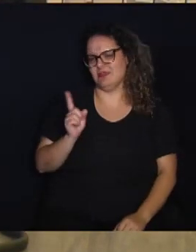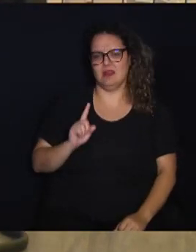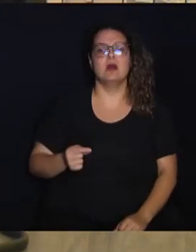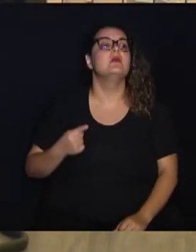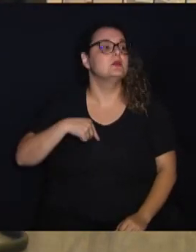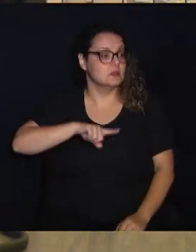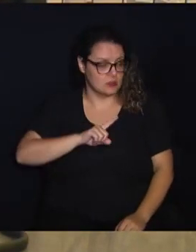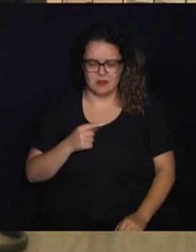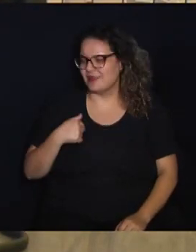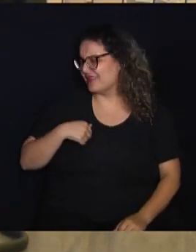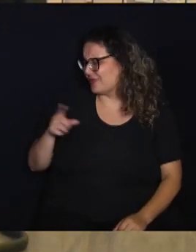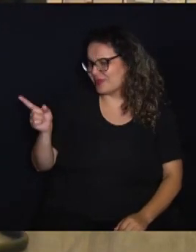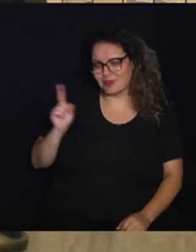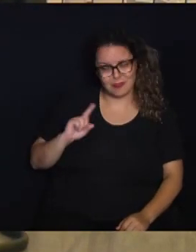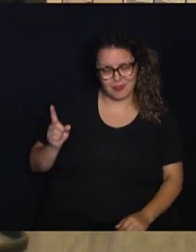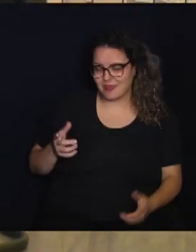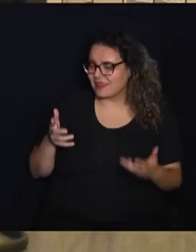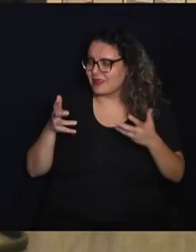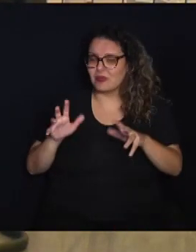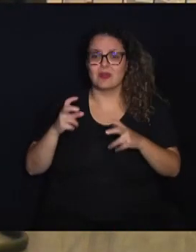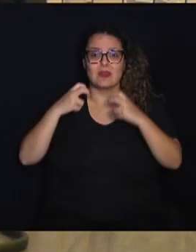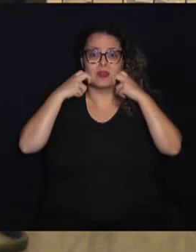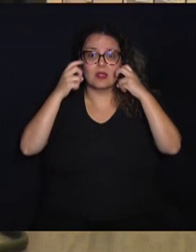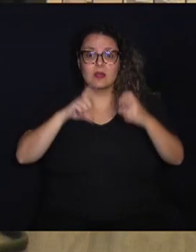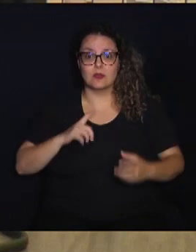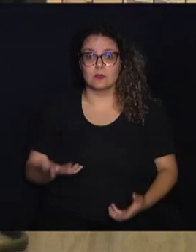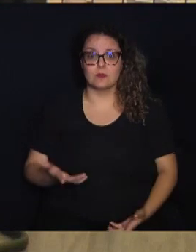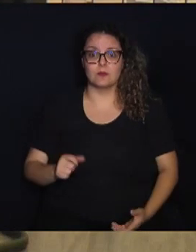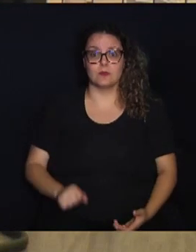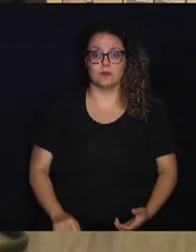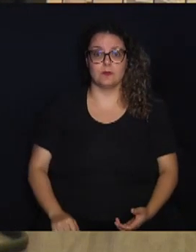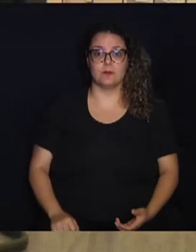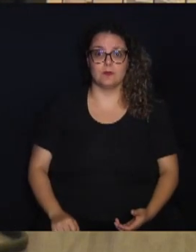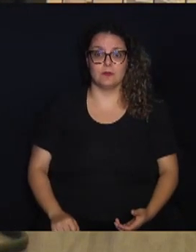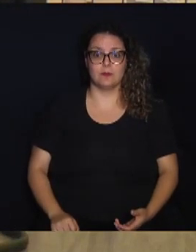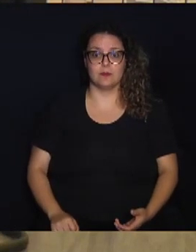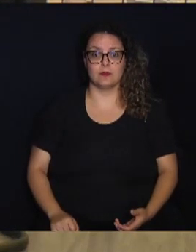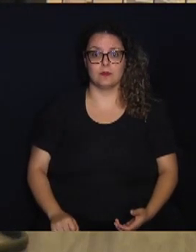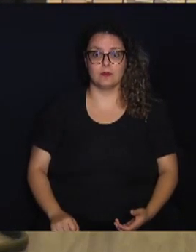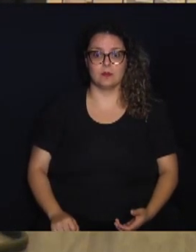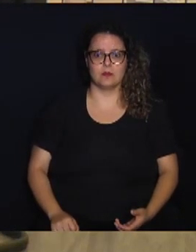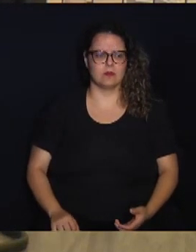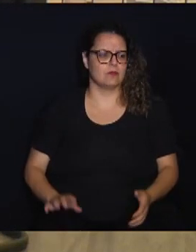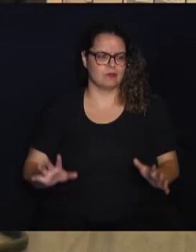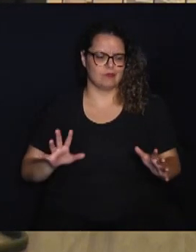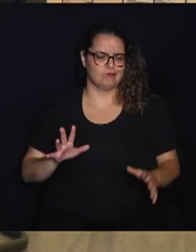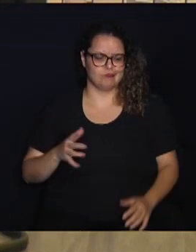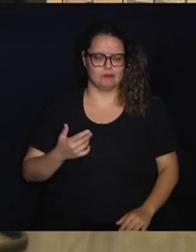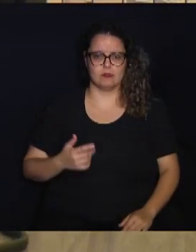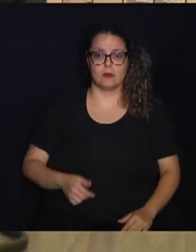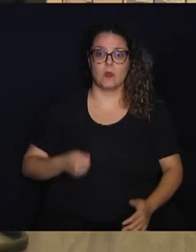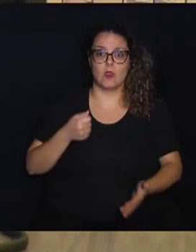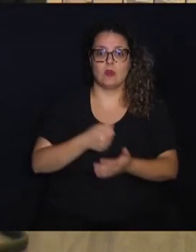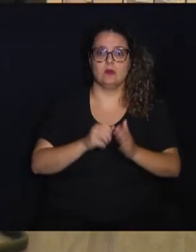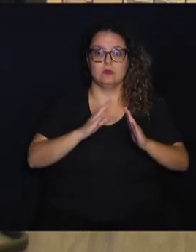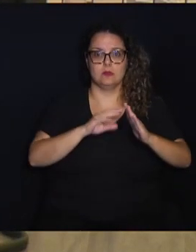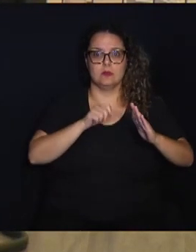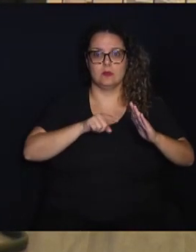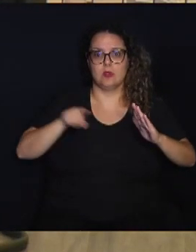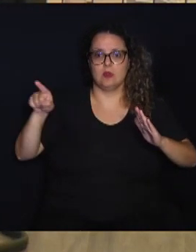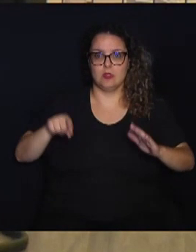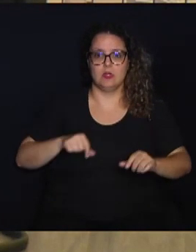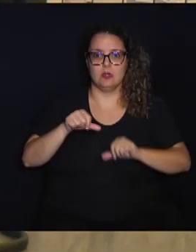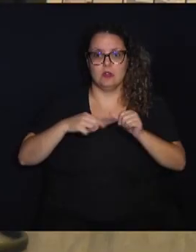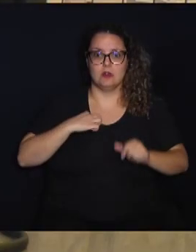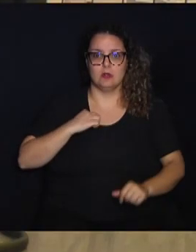fazer. Eu falei, eu não vou fazer, eu não quero, tenho vergonha. Tinha vergonha dele. Tem vergonha. Ele falou, não interessa. Bateu na porta da minha casa e falou assim, vai lá trocar de